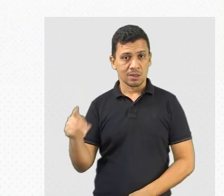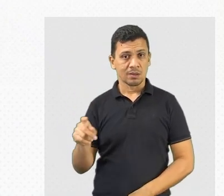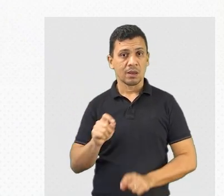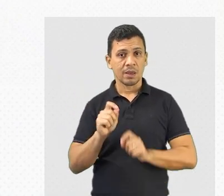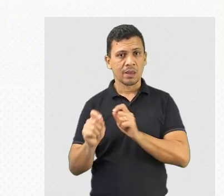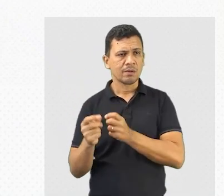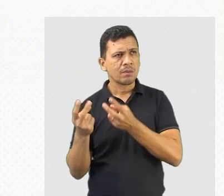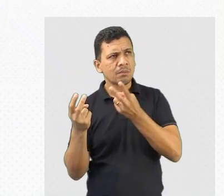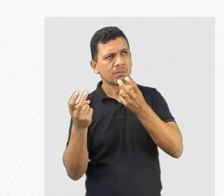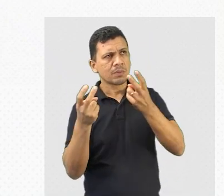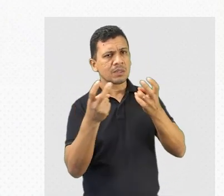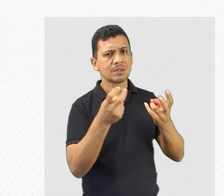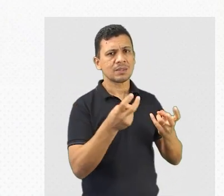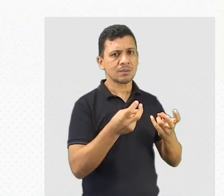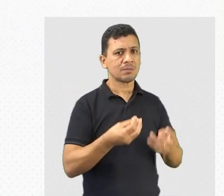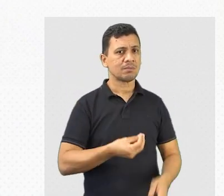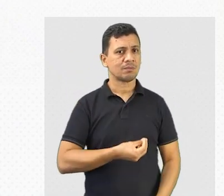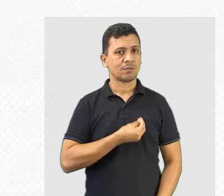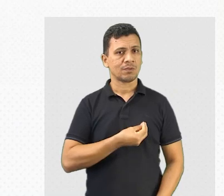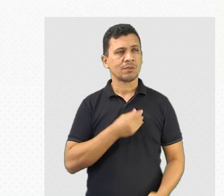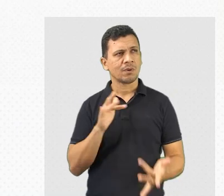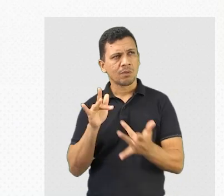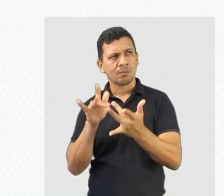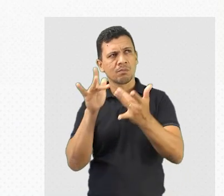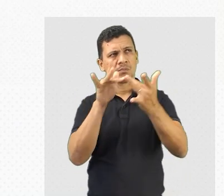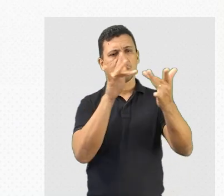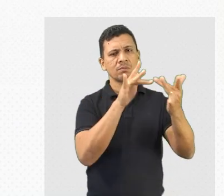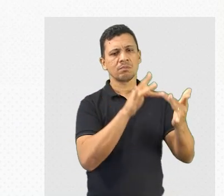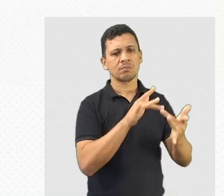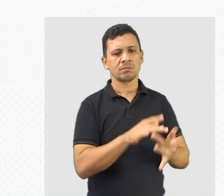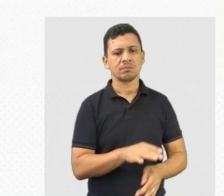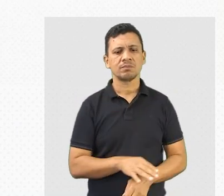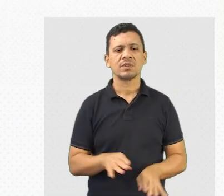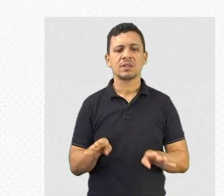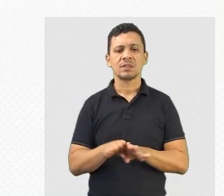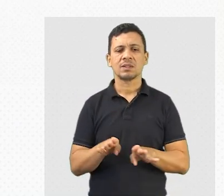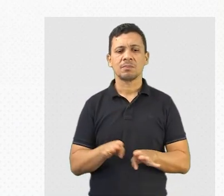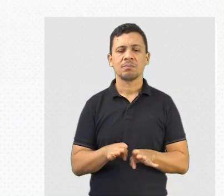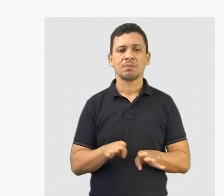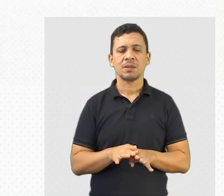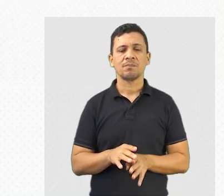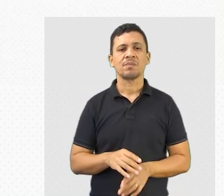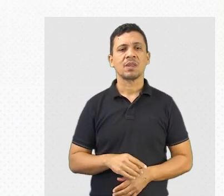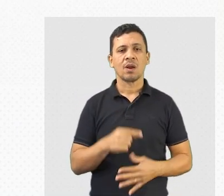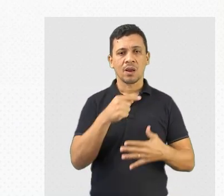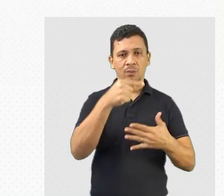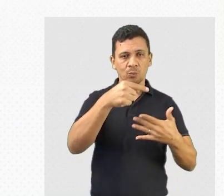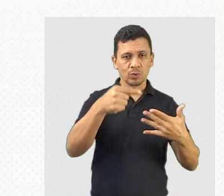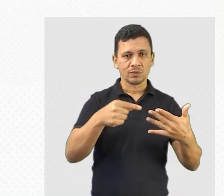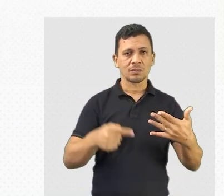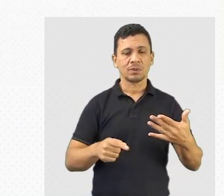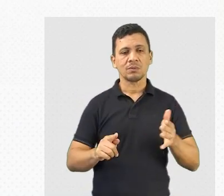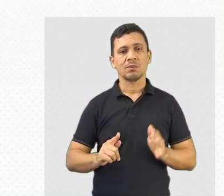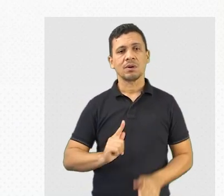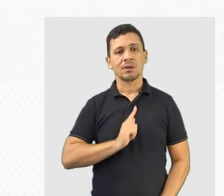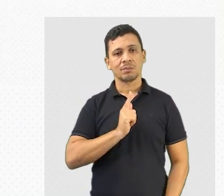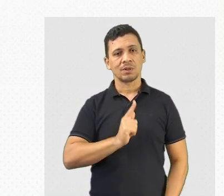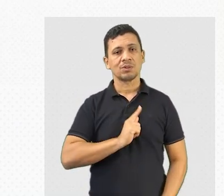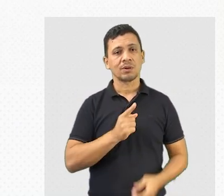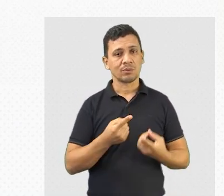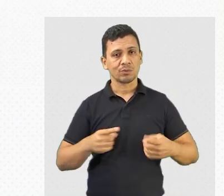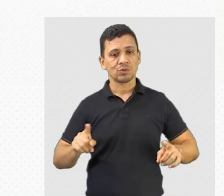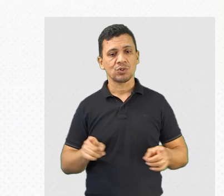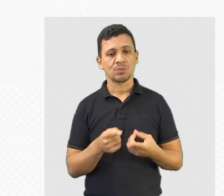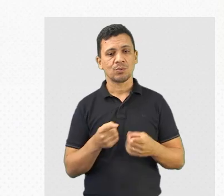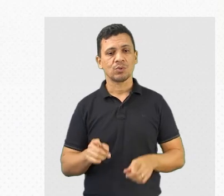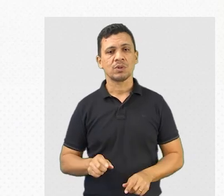que ele está entrando em contato. Outro elemento gramatical que é muito frequente quando você pensa nas letras de música são